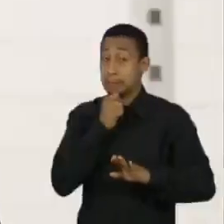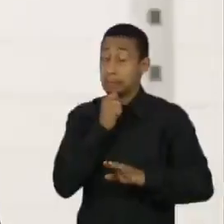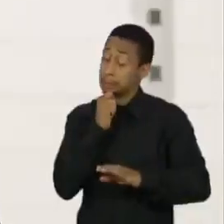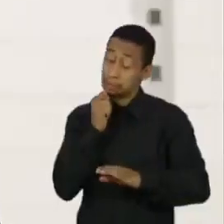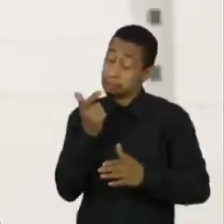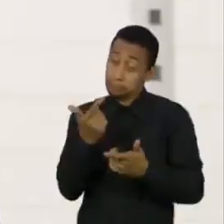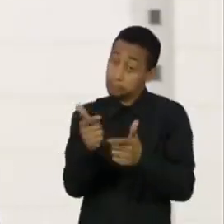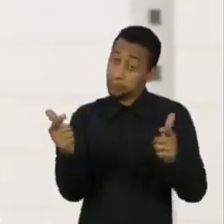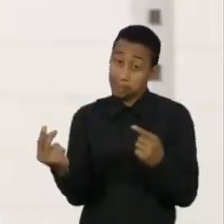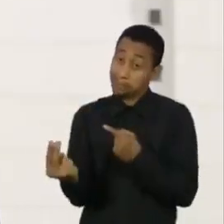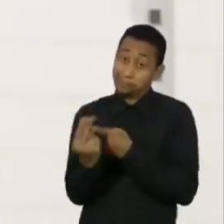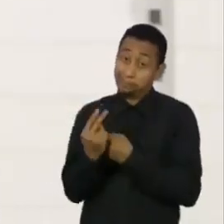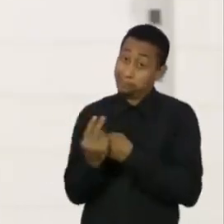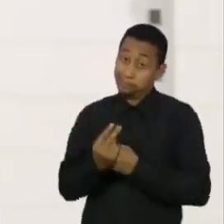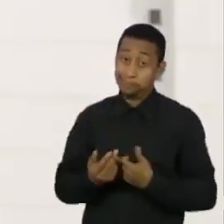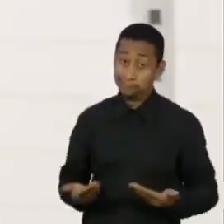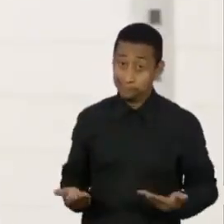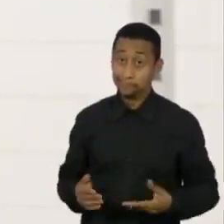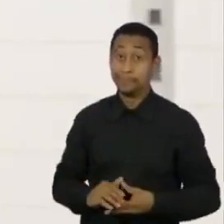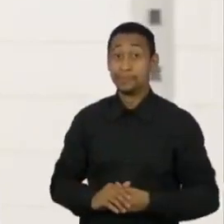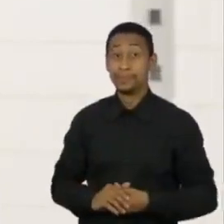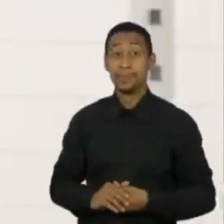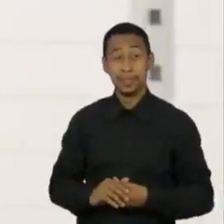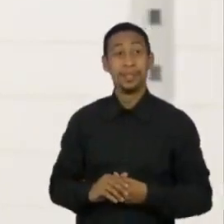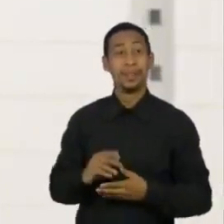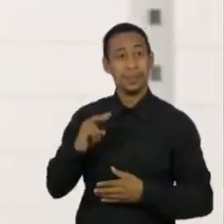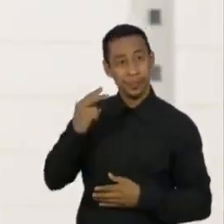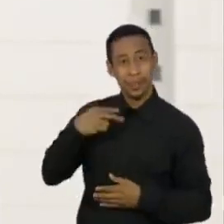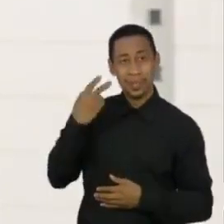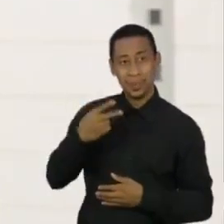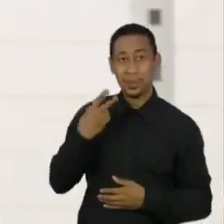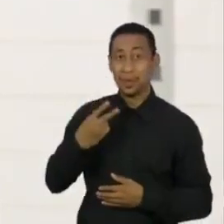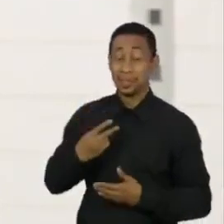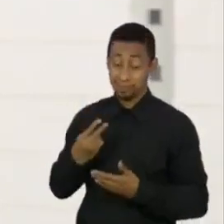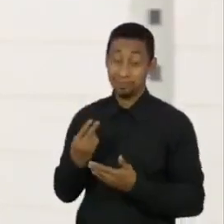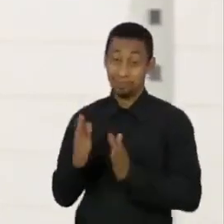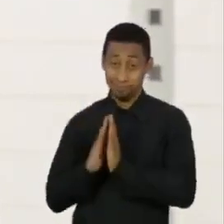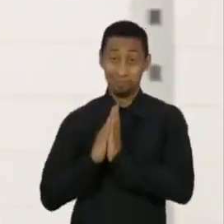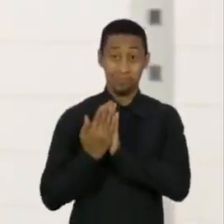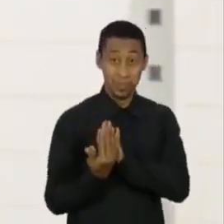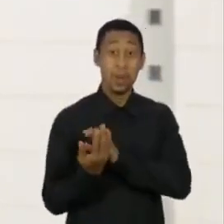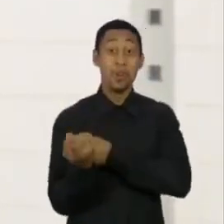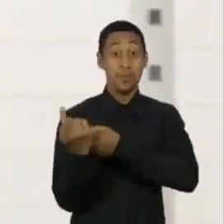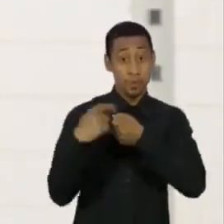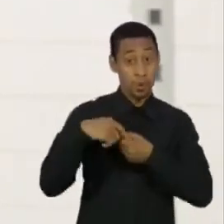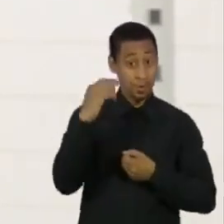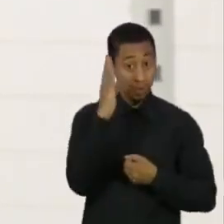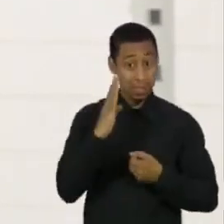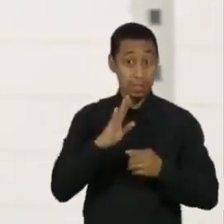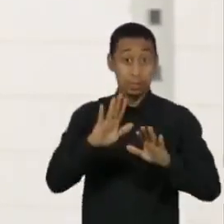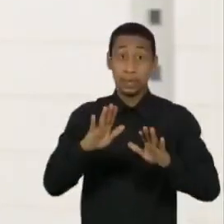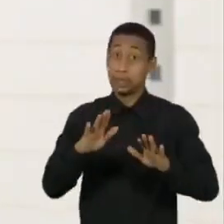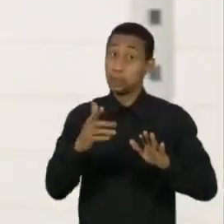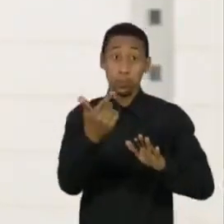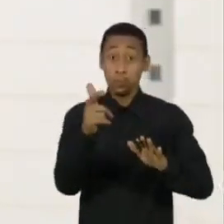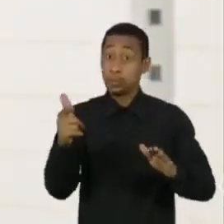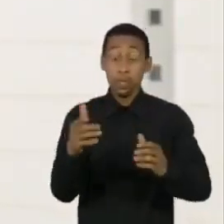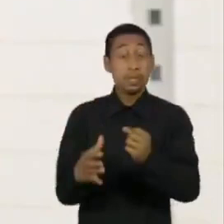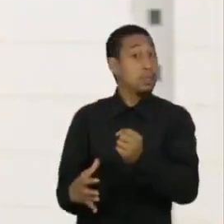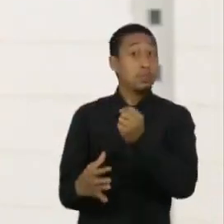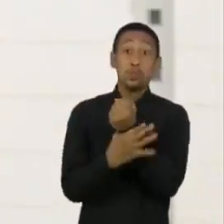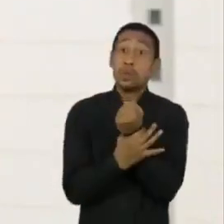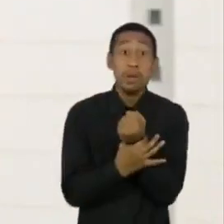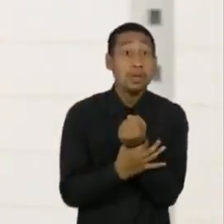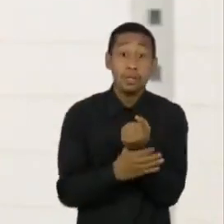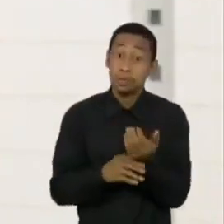necessária. A vereadora Beni Brioli retorna ao Brasil mesmo sem ter garantias de integridade e segurança